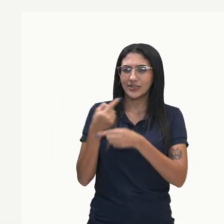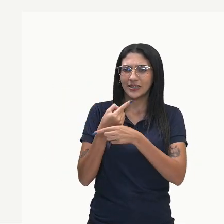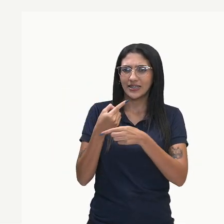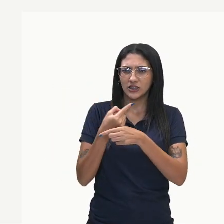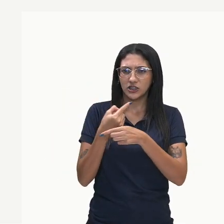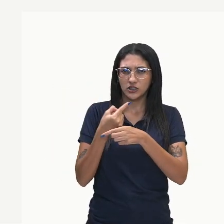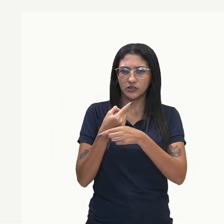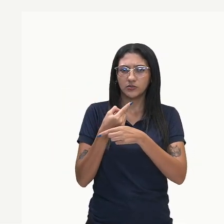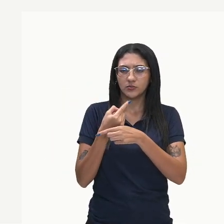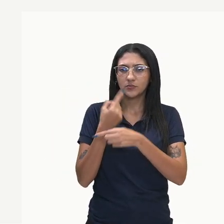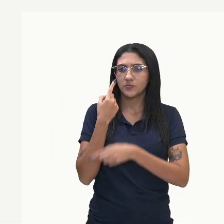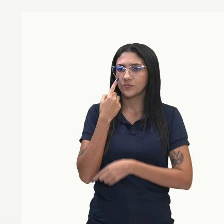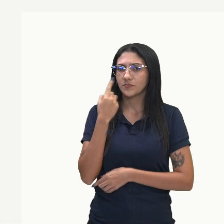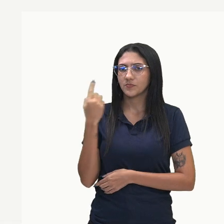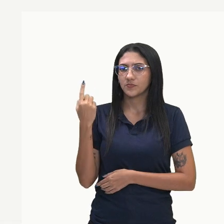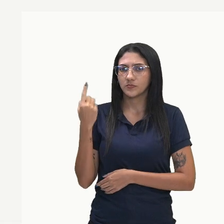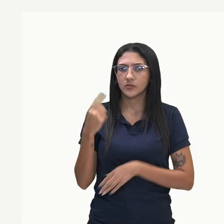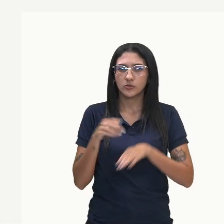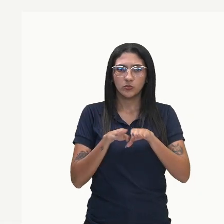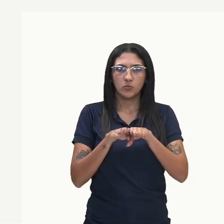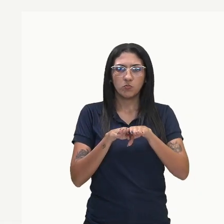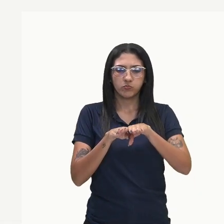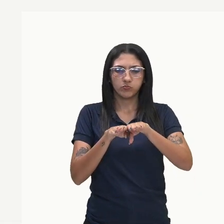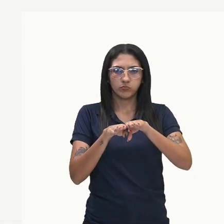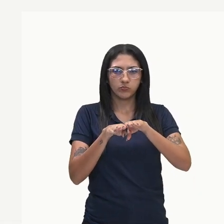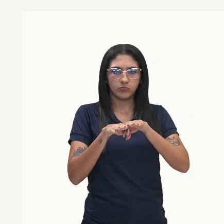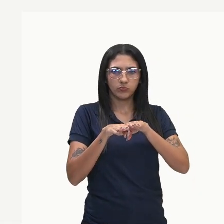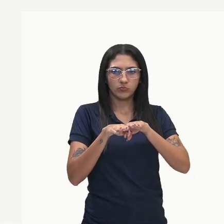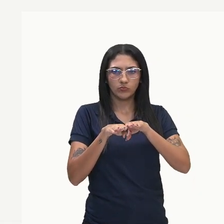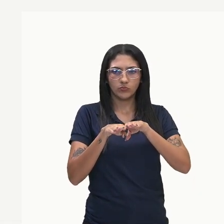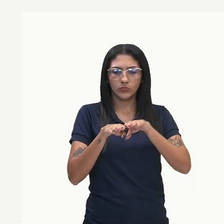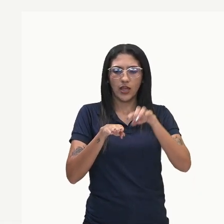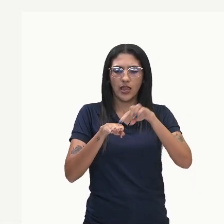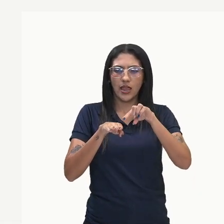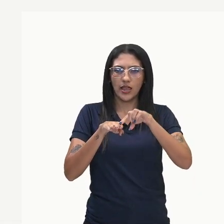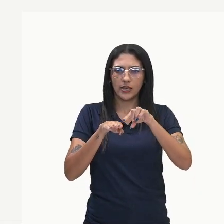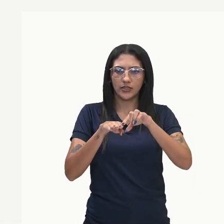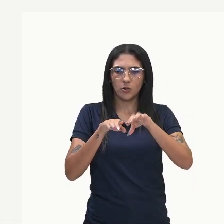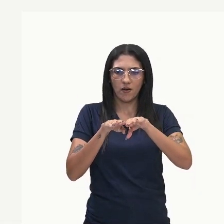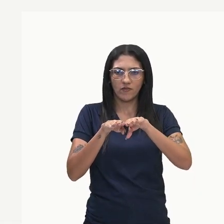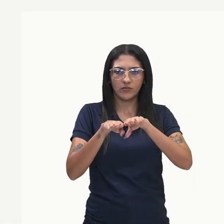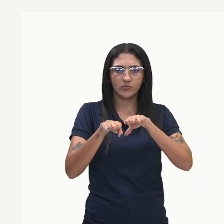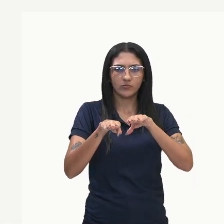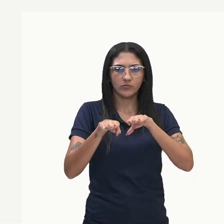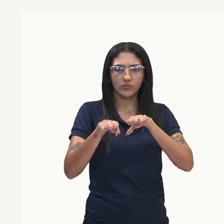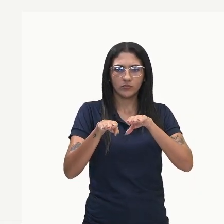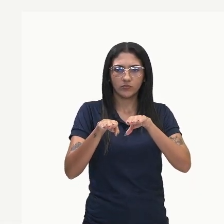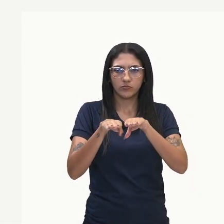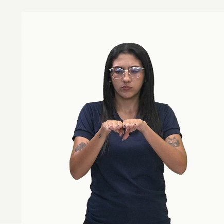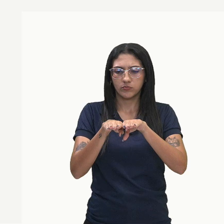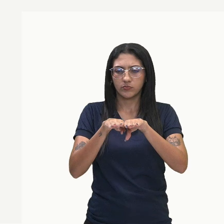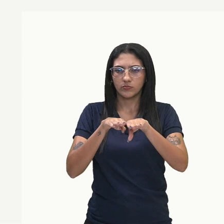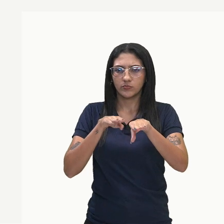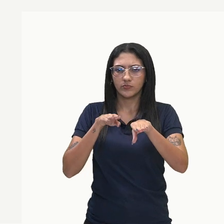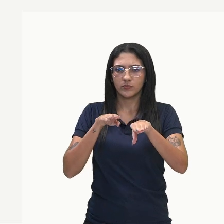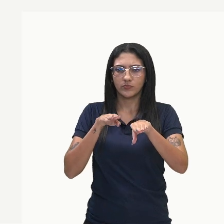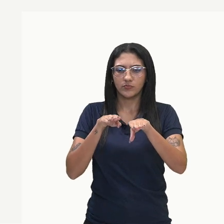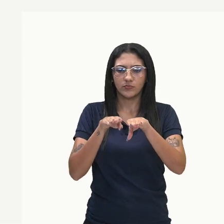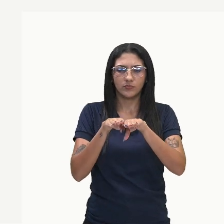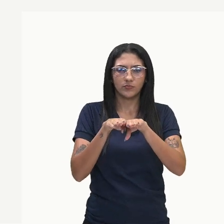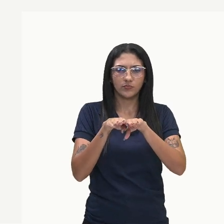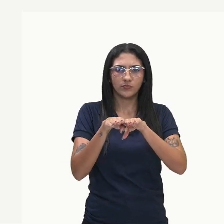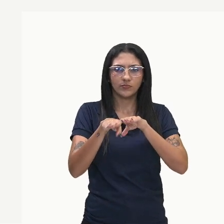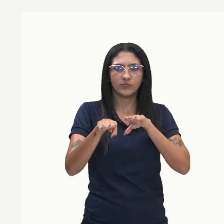que elas realizam. Enquanto uma vai para um lado, a outra vai para o outro lado, né? Então, o que que acontece no transformante?